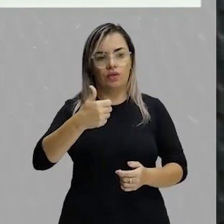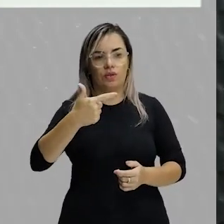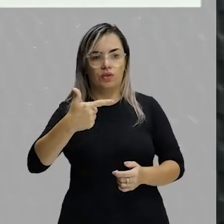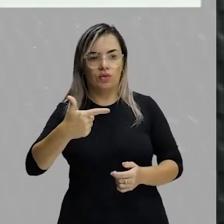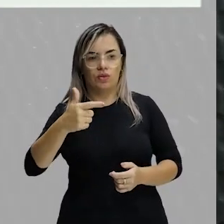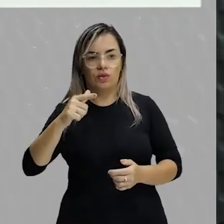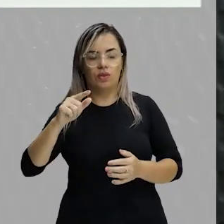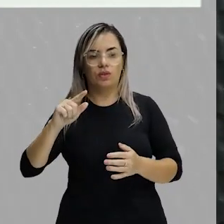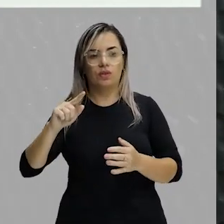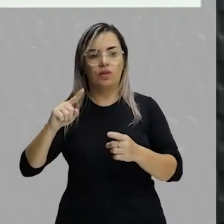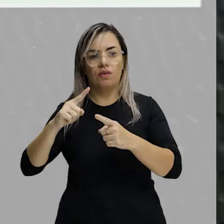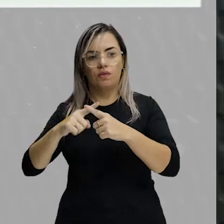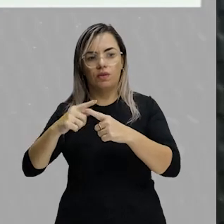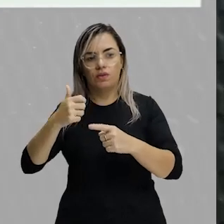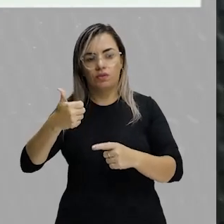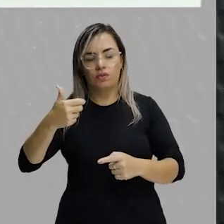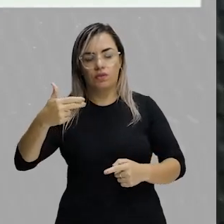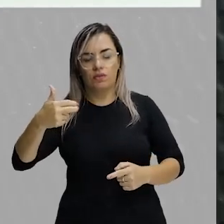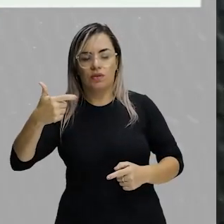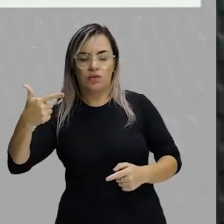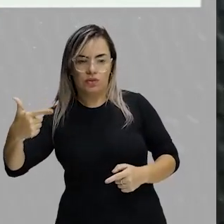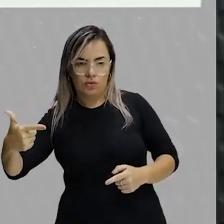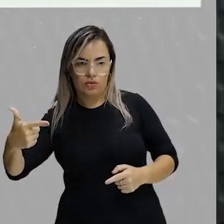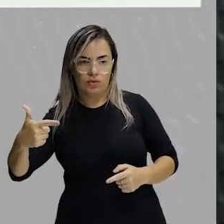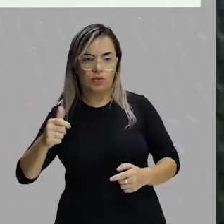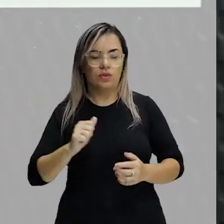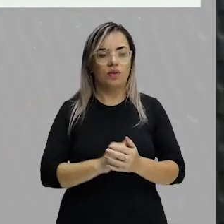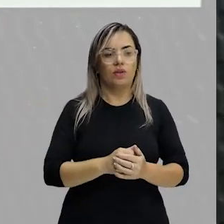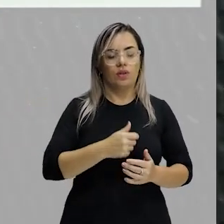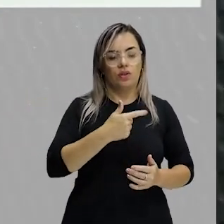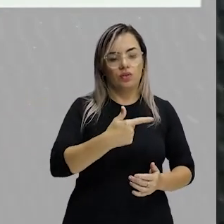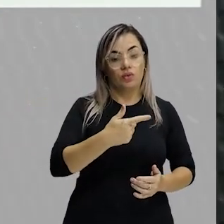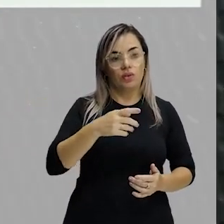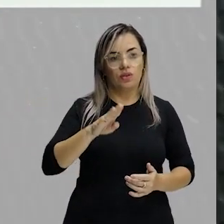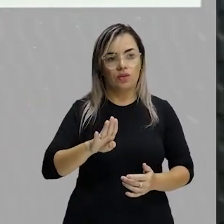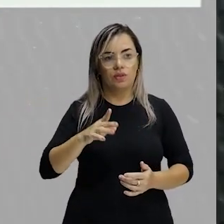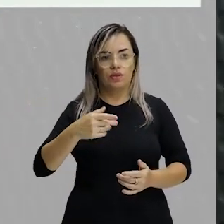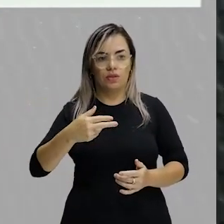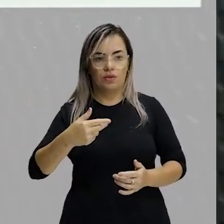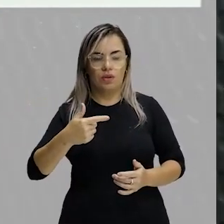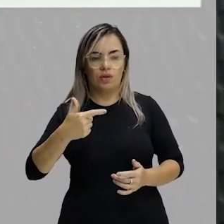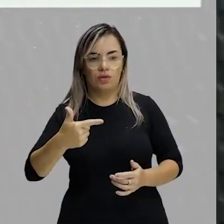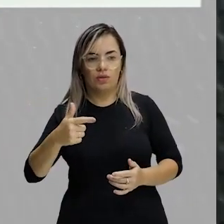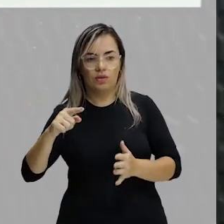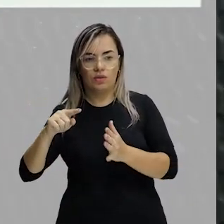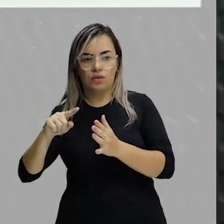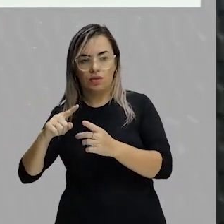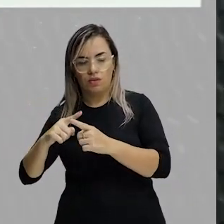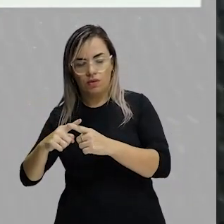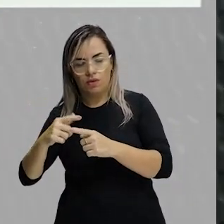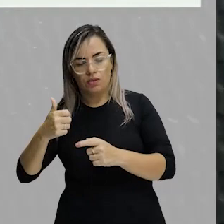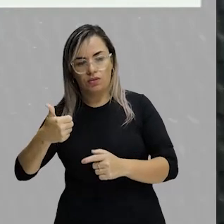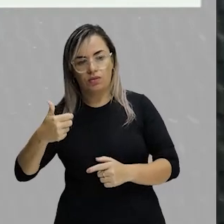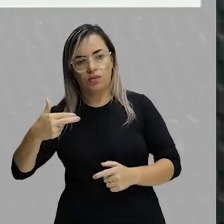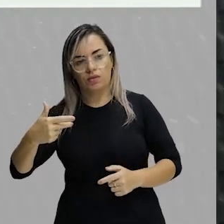é 2 também. Valor do eixo real, o eixo imaginário. Beleza, turminha?